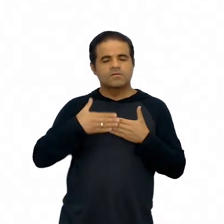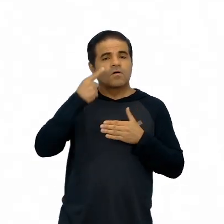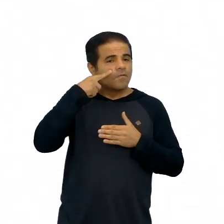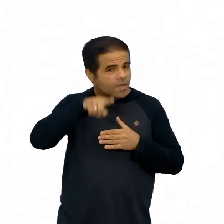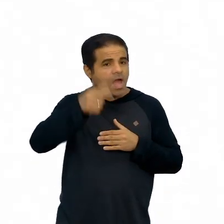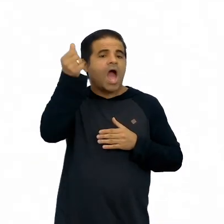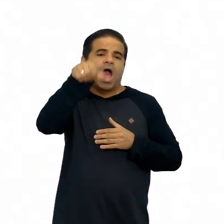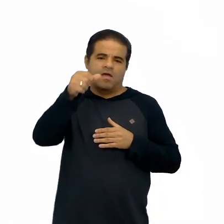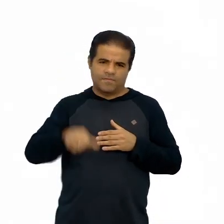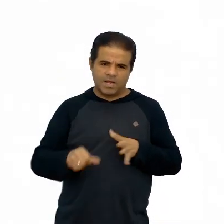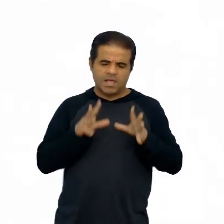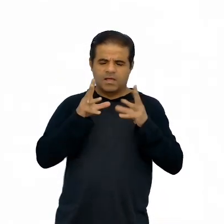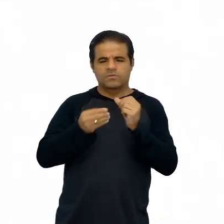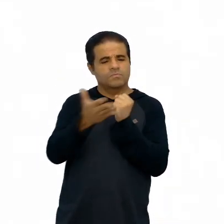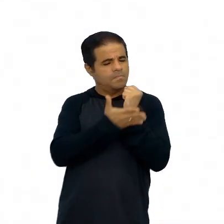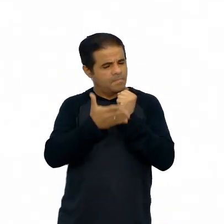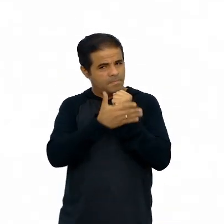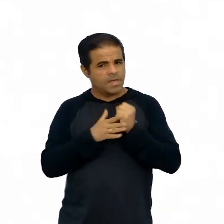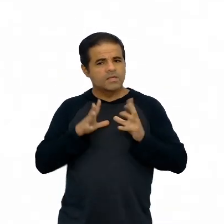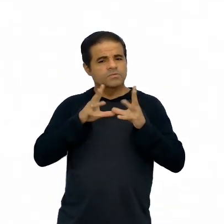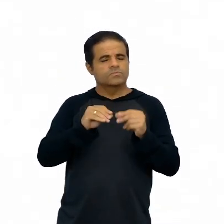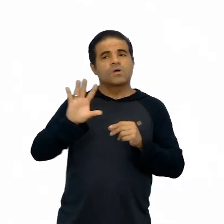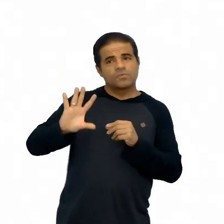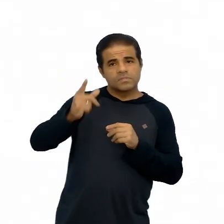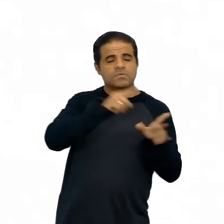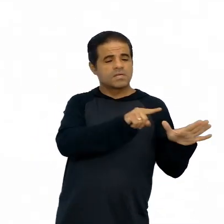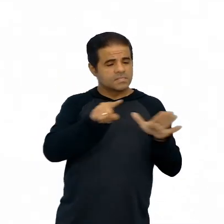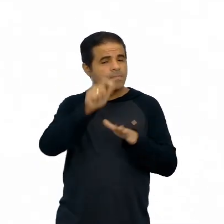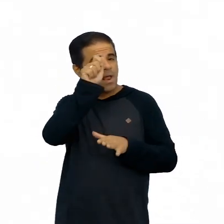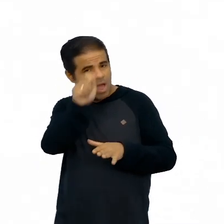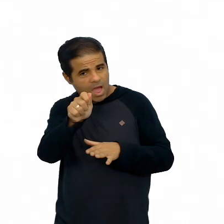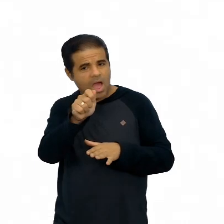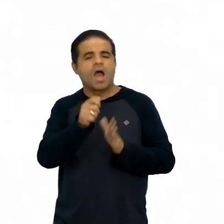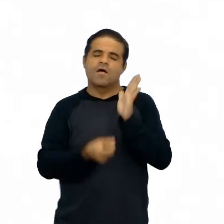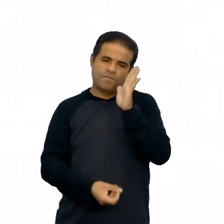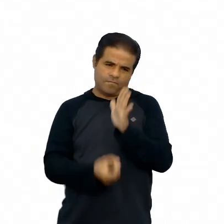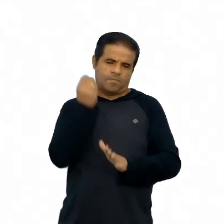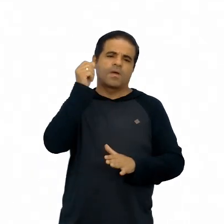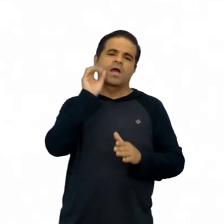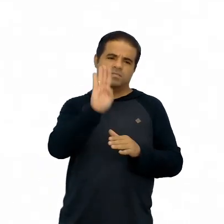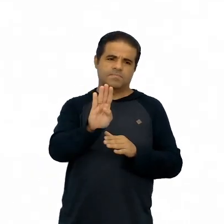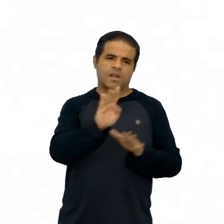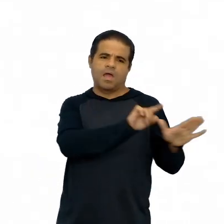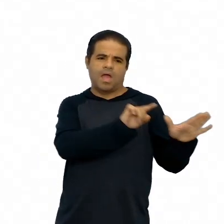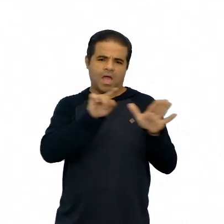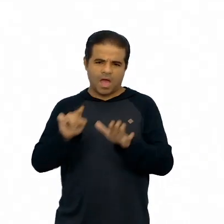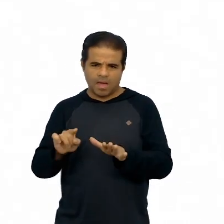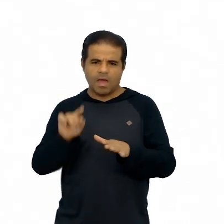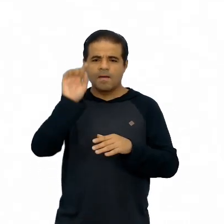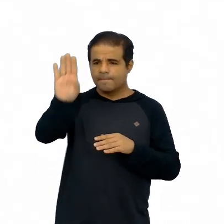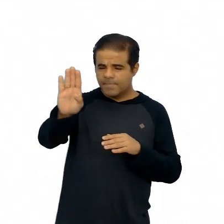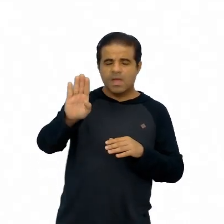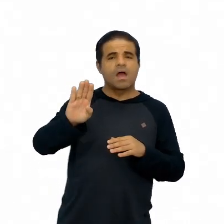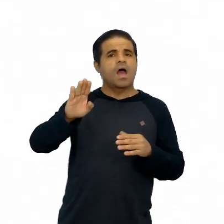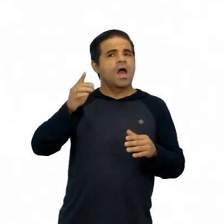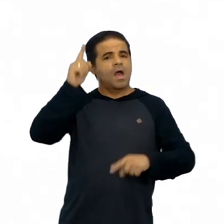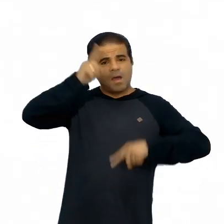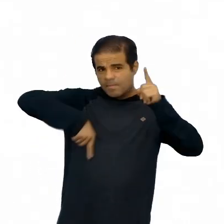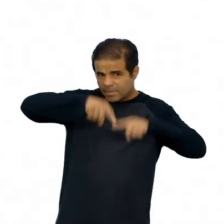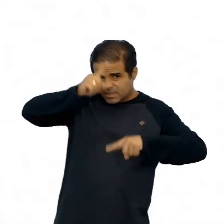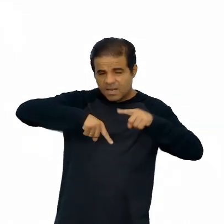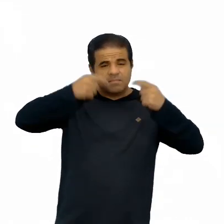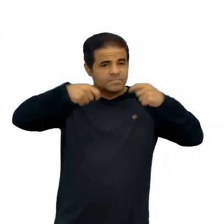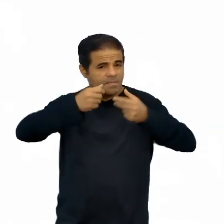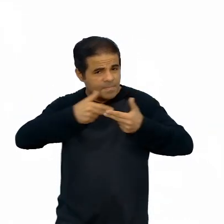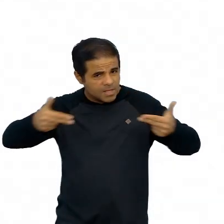isso? Então, tudo com base no que aconteceu na semana A, nós vamos formar essa semana B. Mas o material precisa de